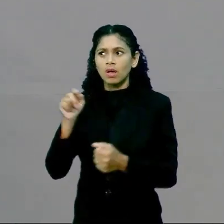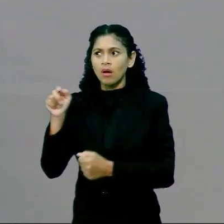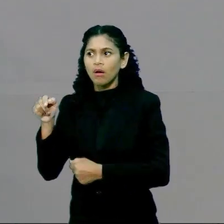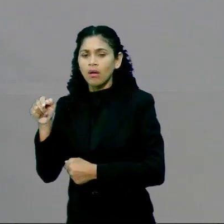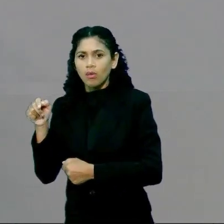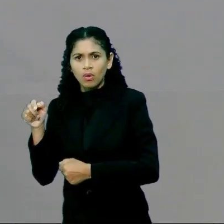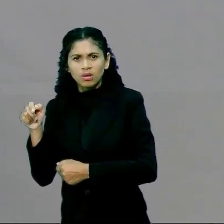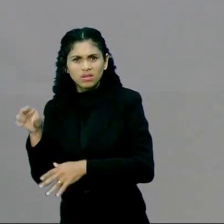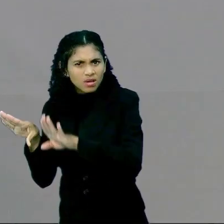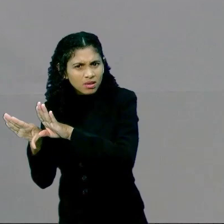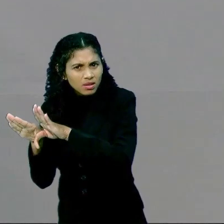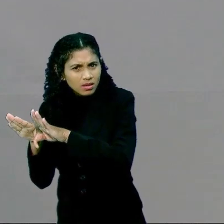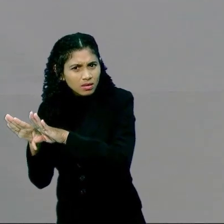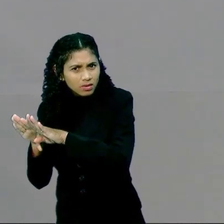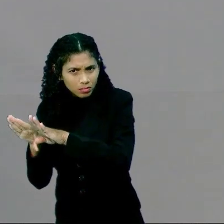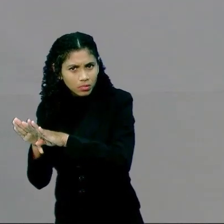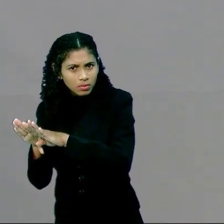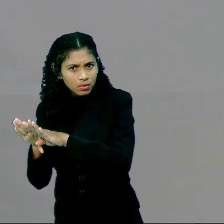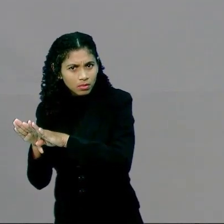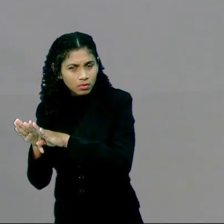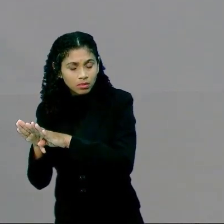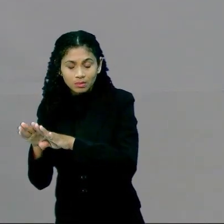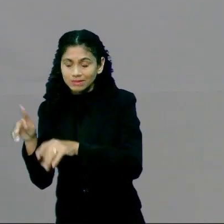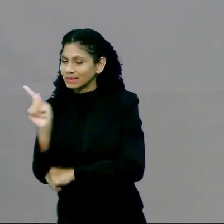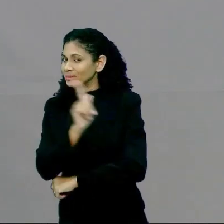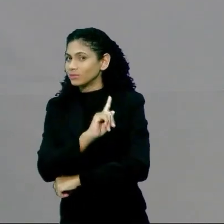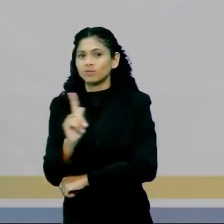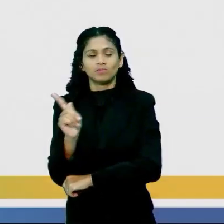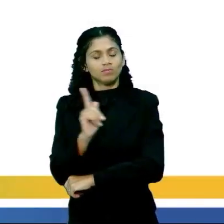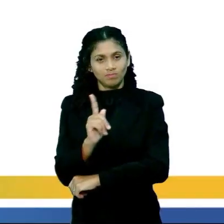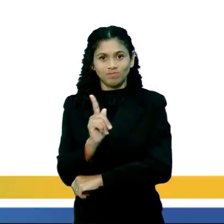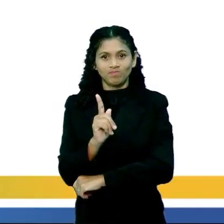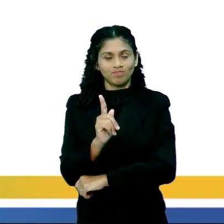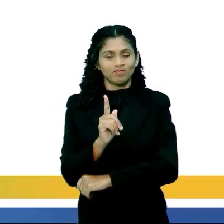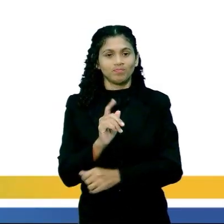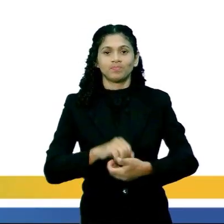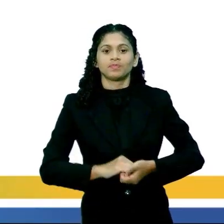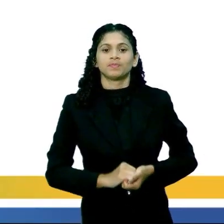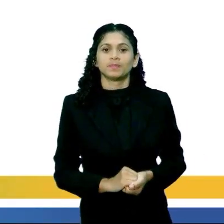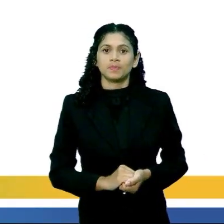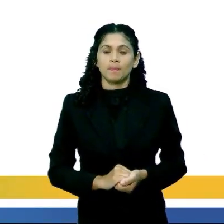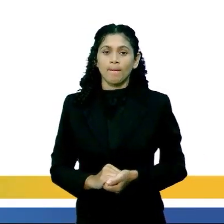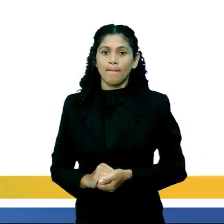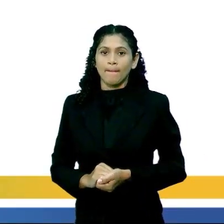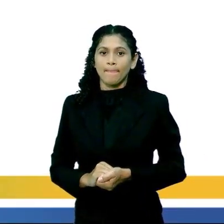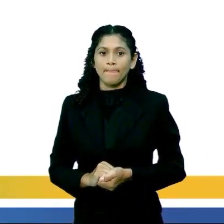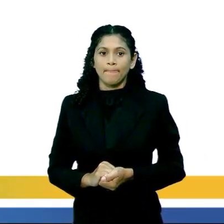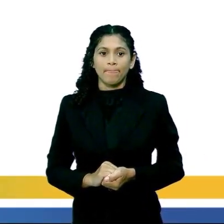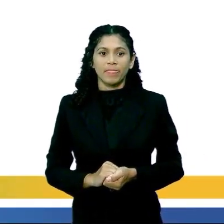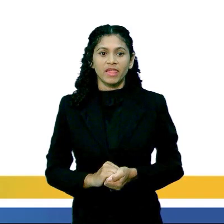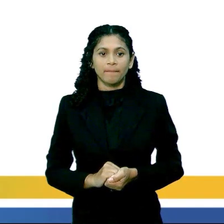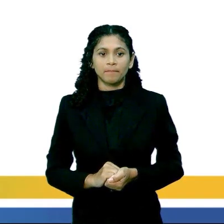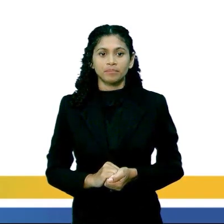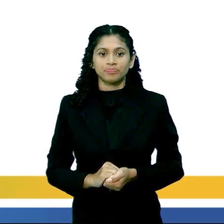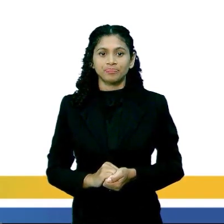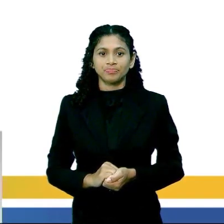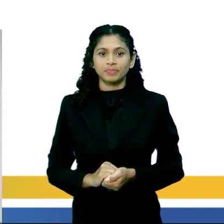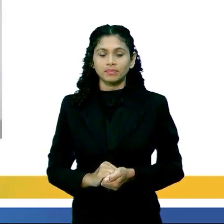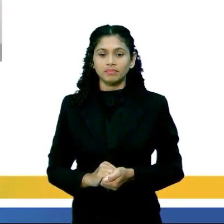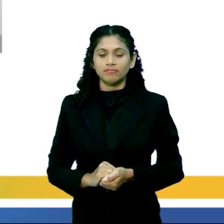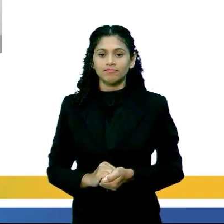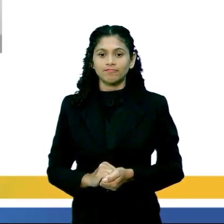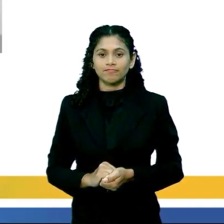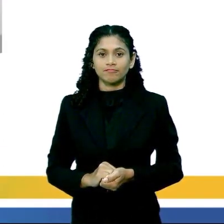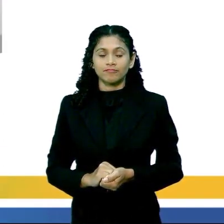linguagem. Então, elas não são a mesma coisa. Vamos conferir? Olha lá, coloquei para vocês